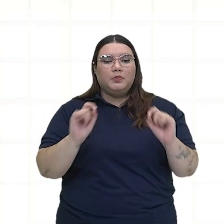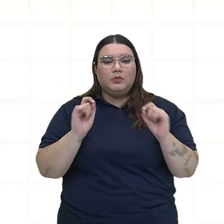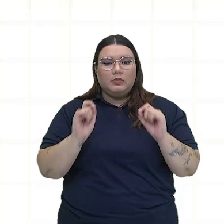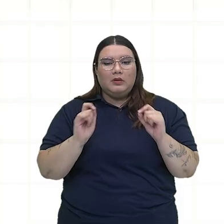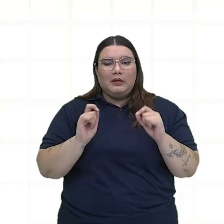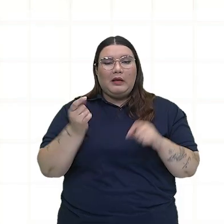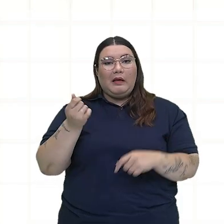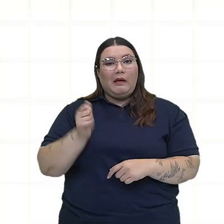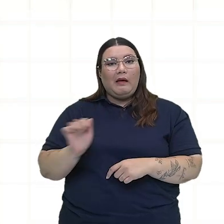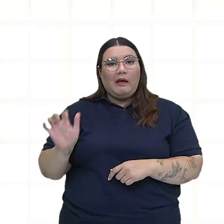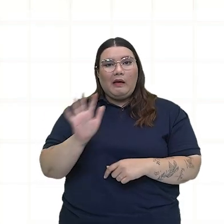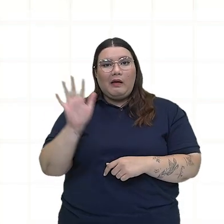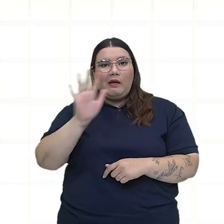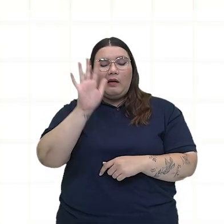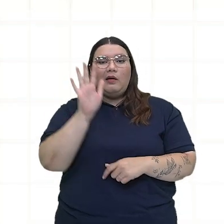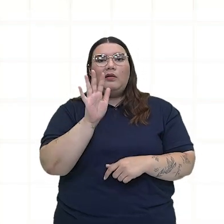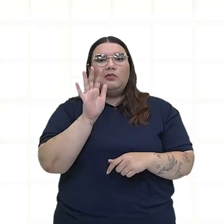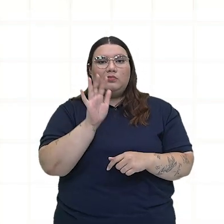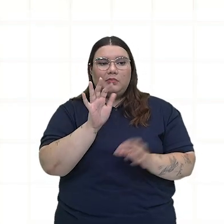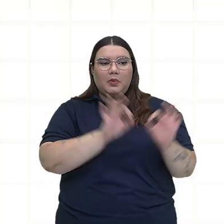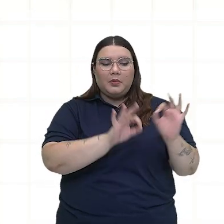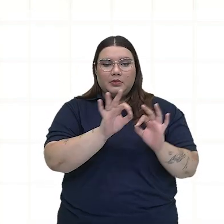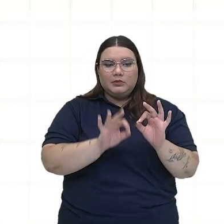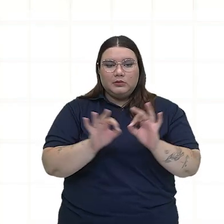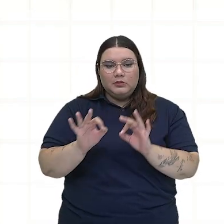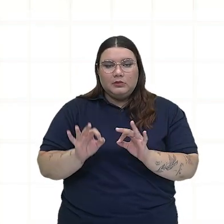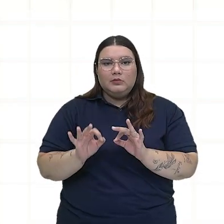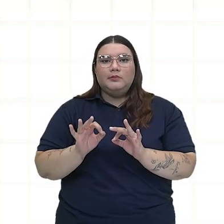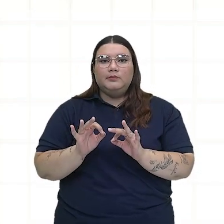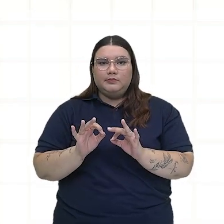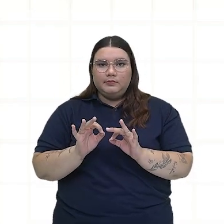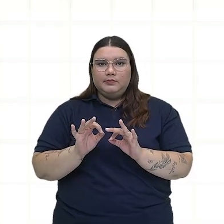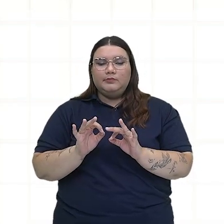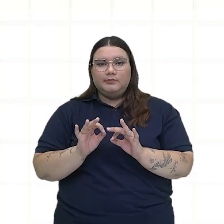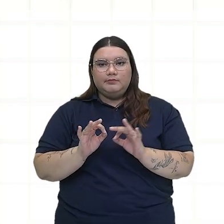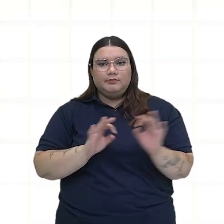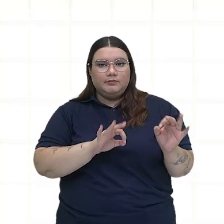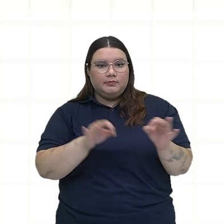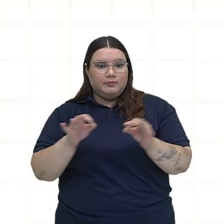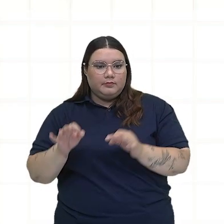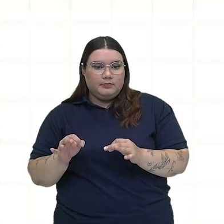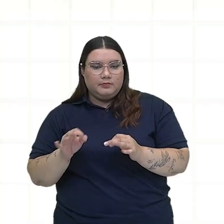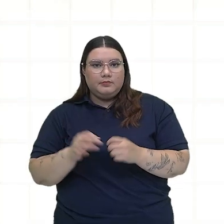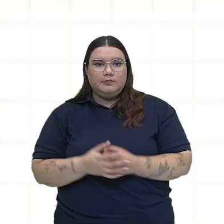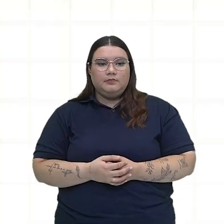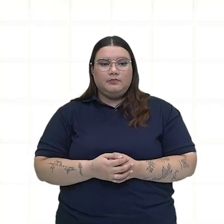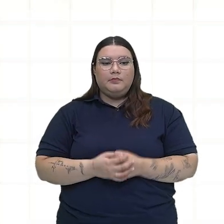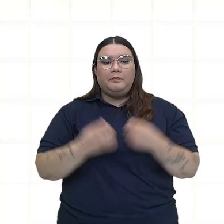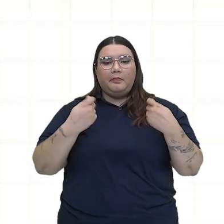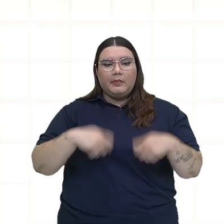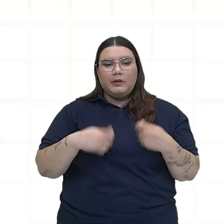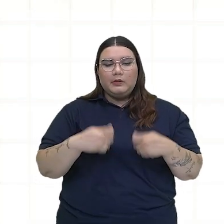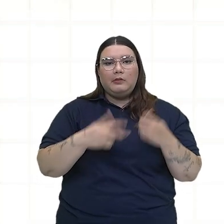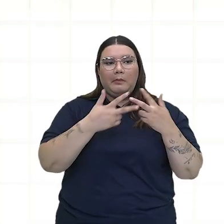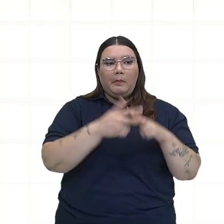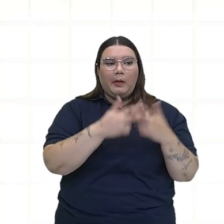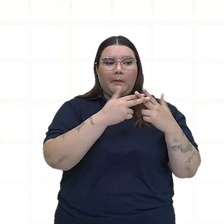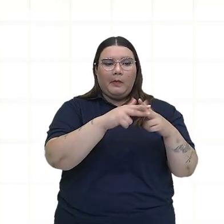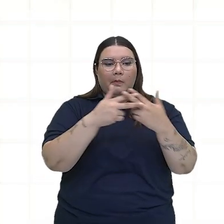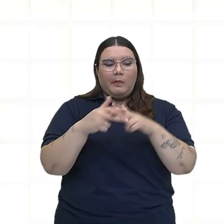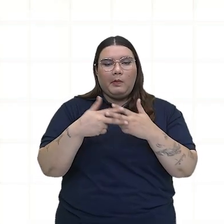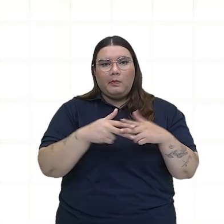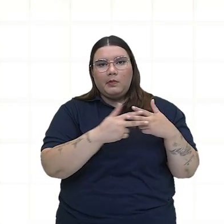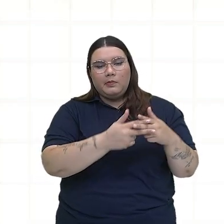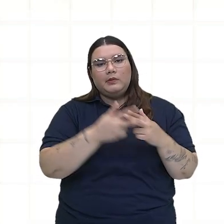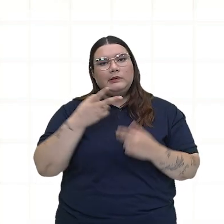uma aplicação, uma técnica de irrigação que demanda um maior custo para a sua instalação e também